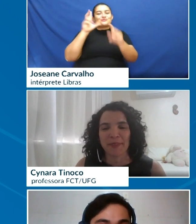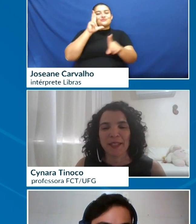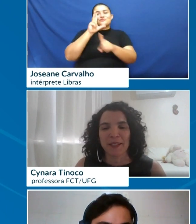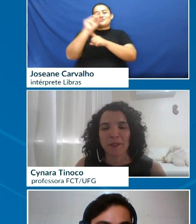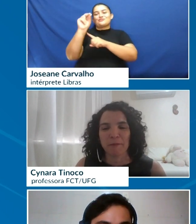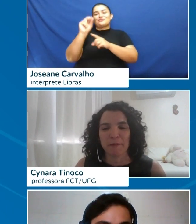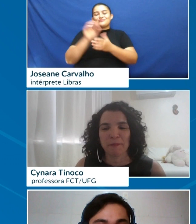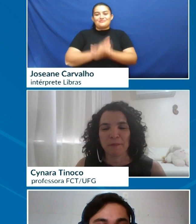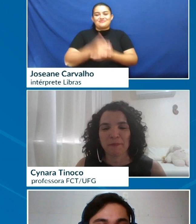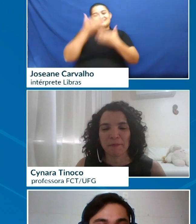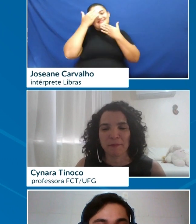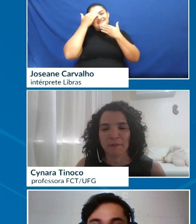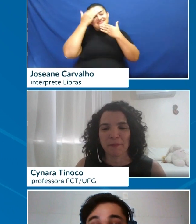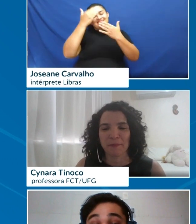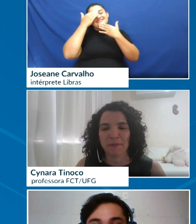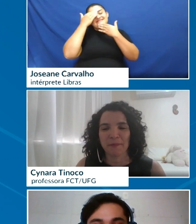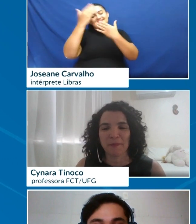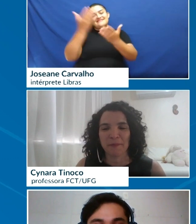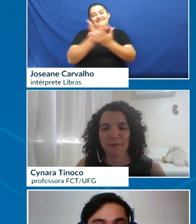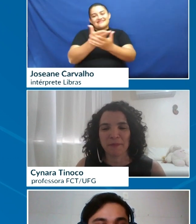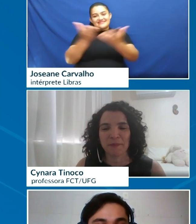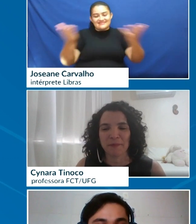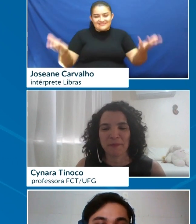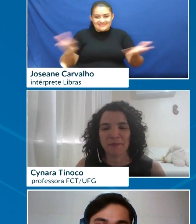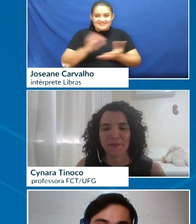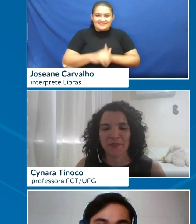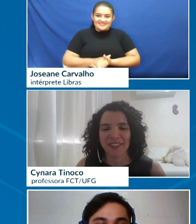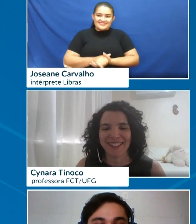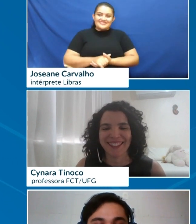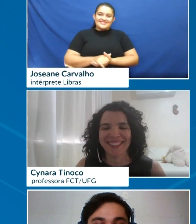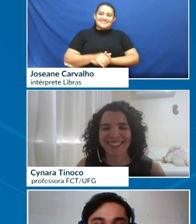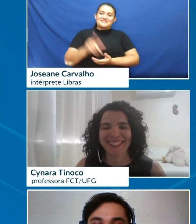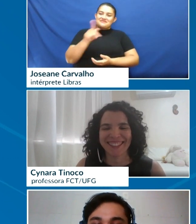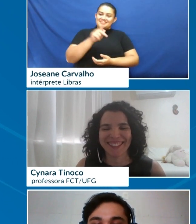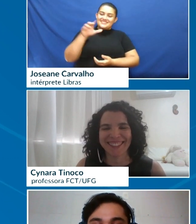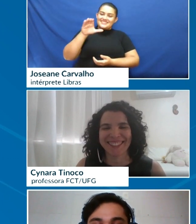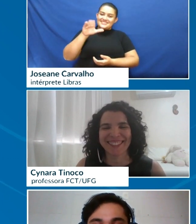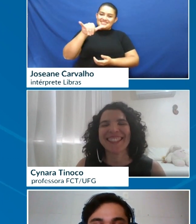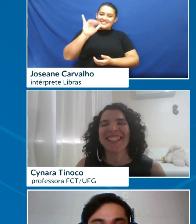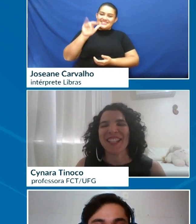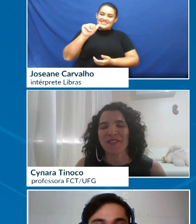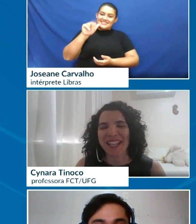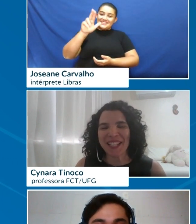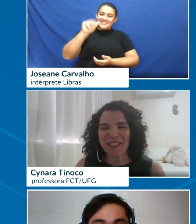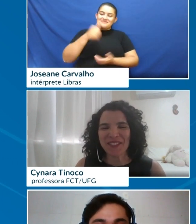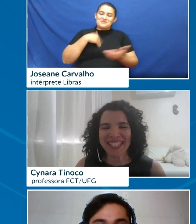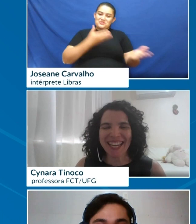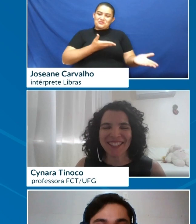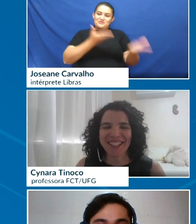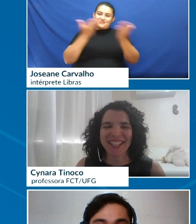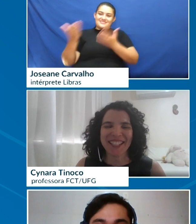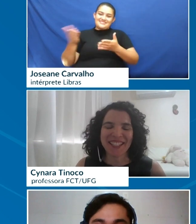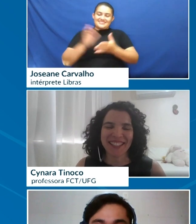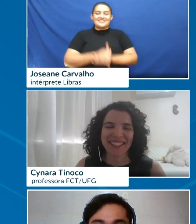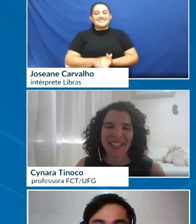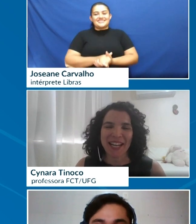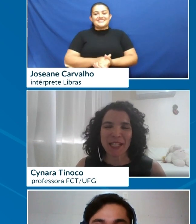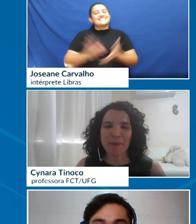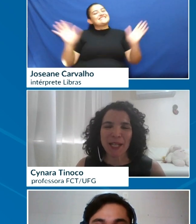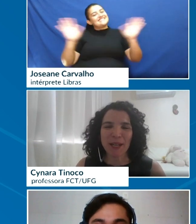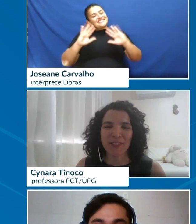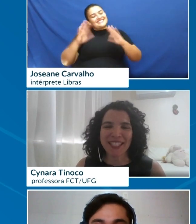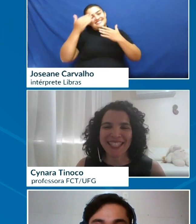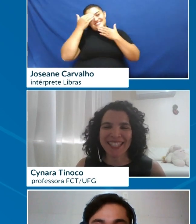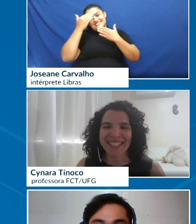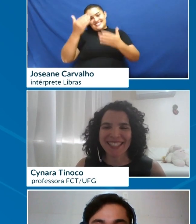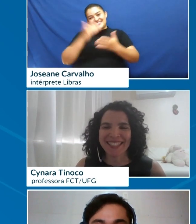obrigado, Sinara, por ela que me fez o convite, então também agradeço a ela. Valeu, obrigado, gente. Até mais